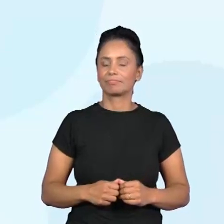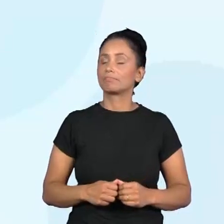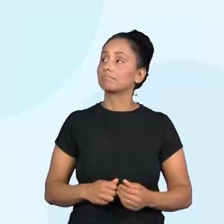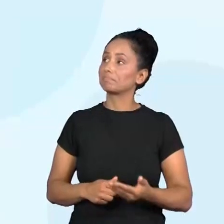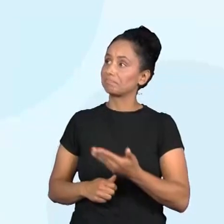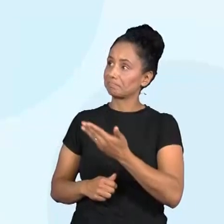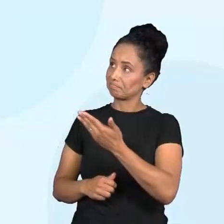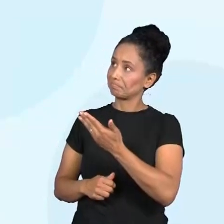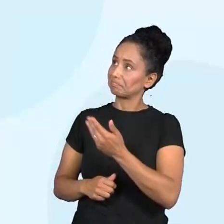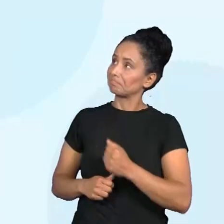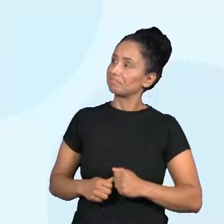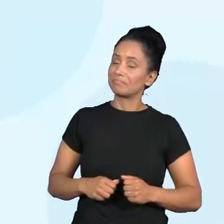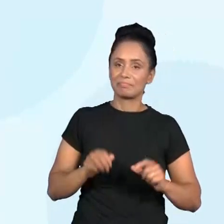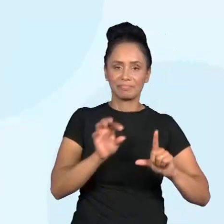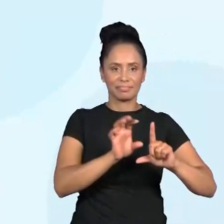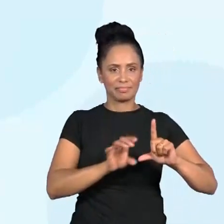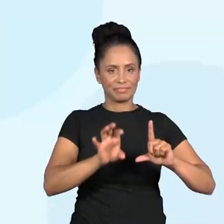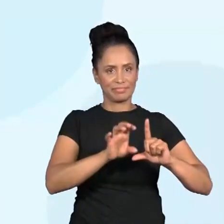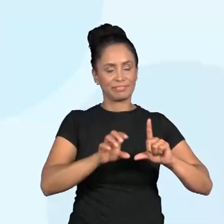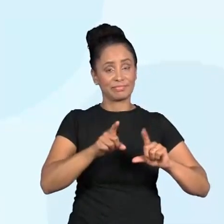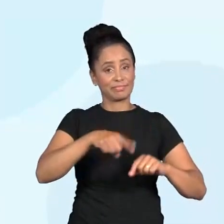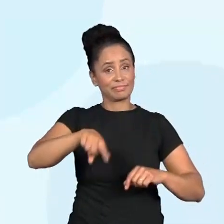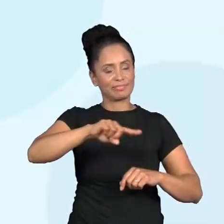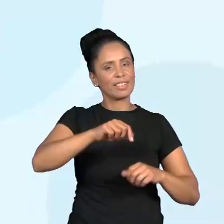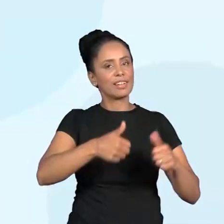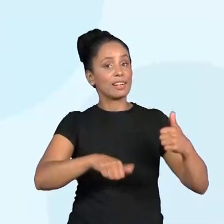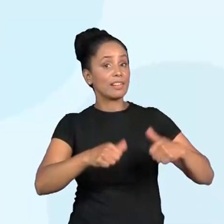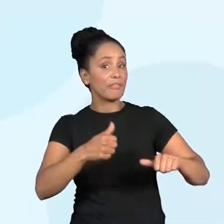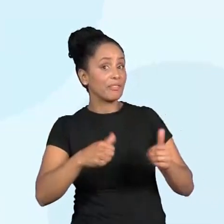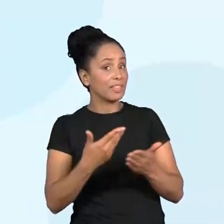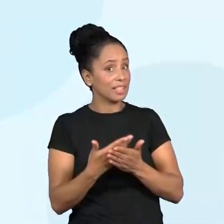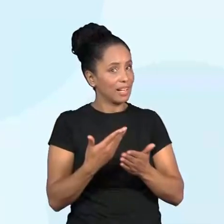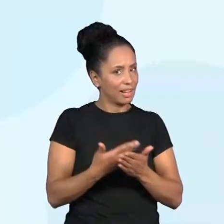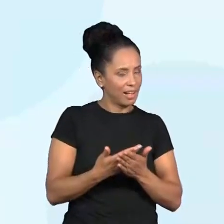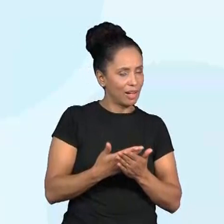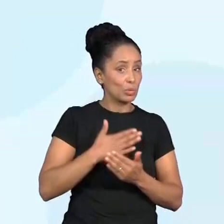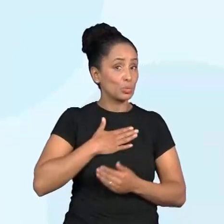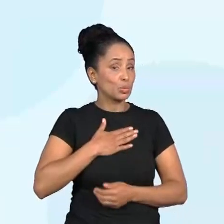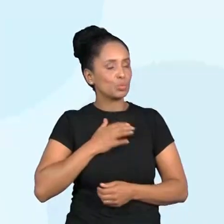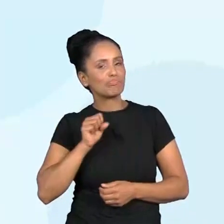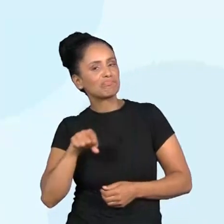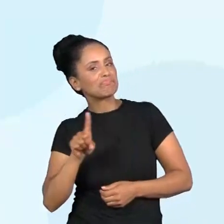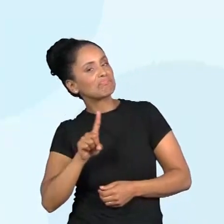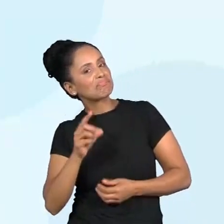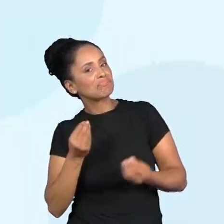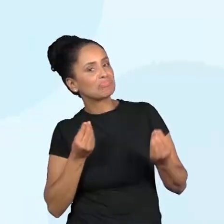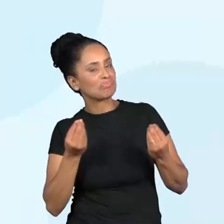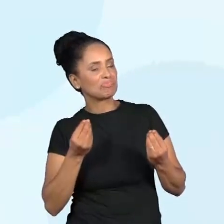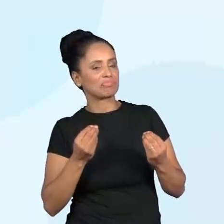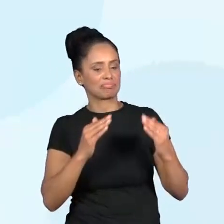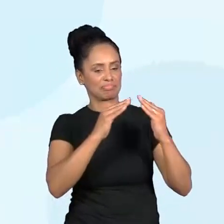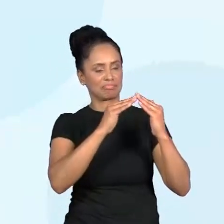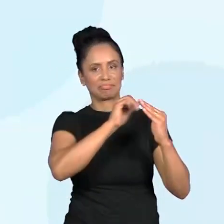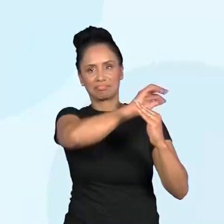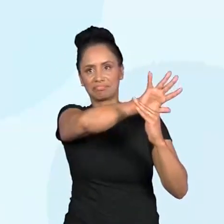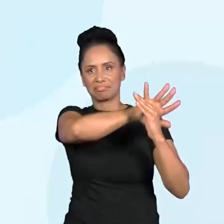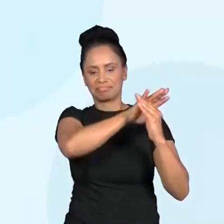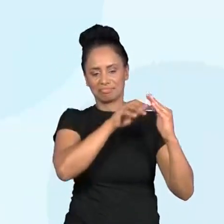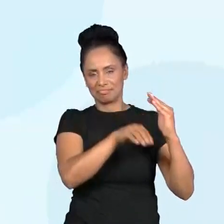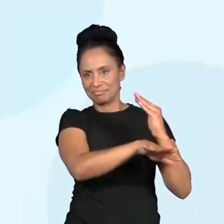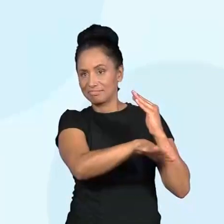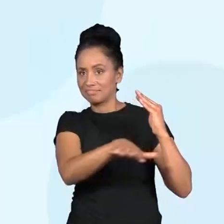só, vamos deixar aí o link para que vocês avaliem a nossa aula. Pro, e de uma